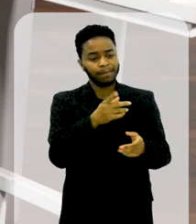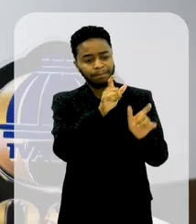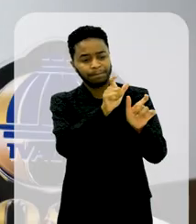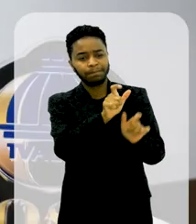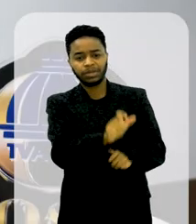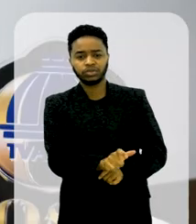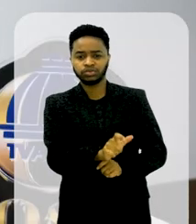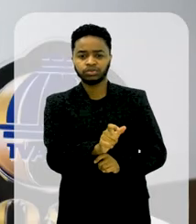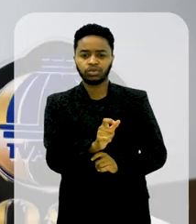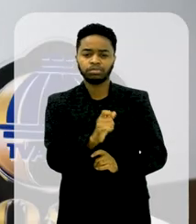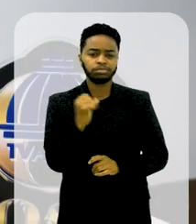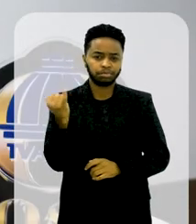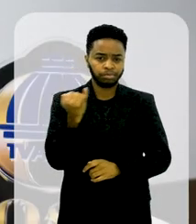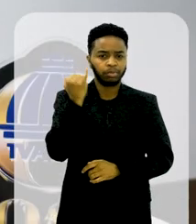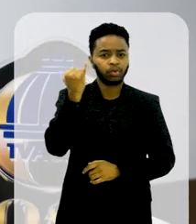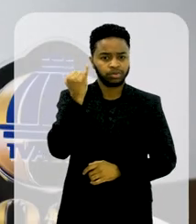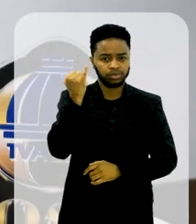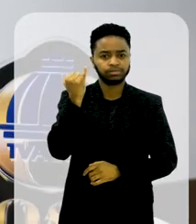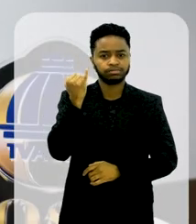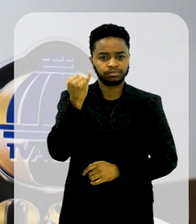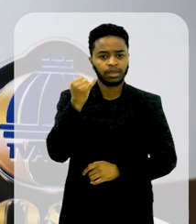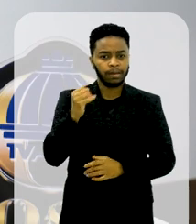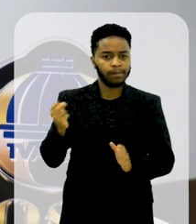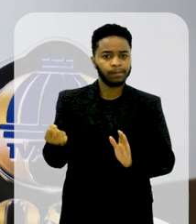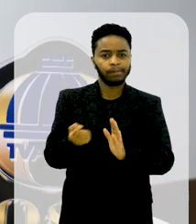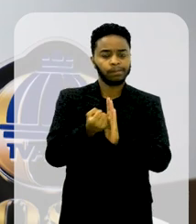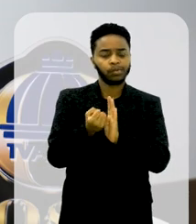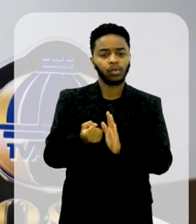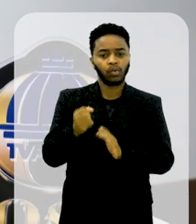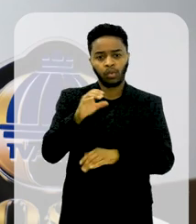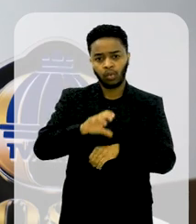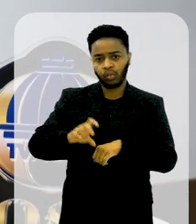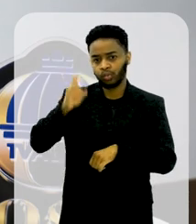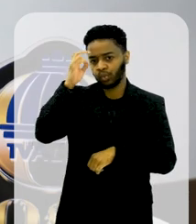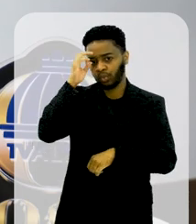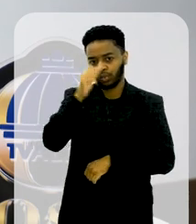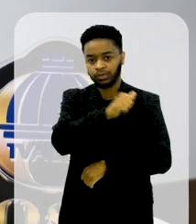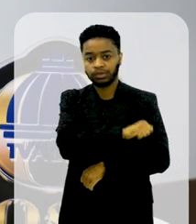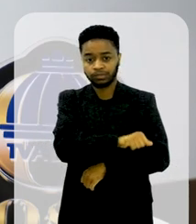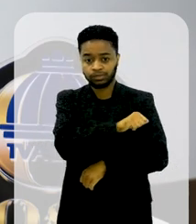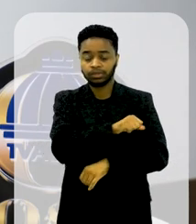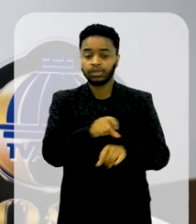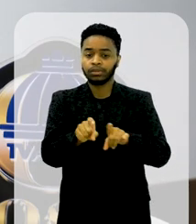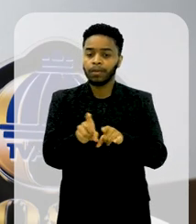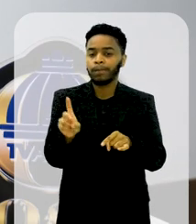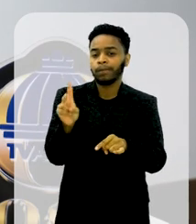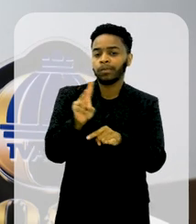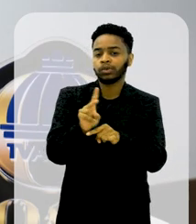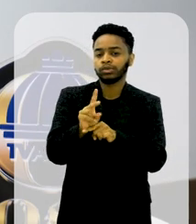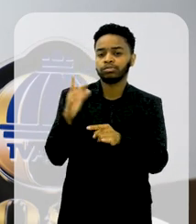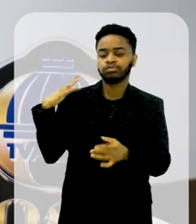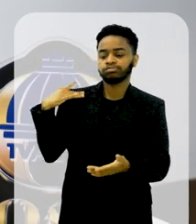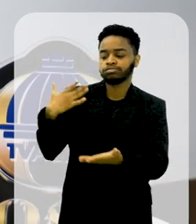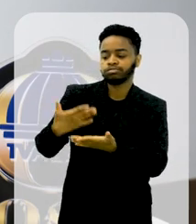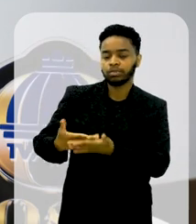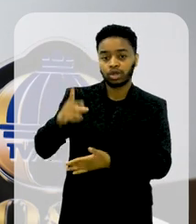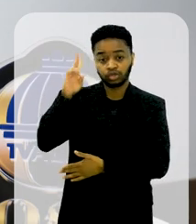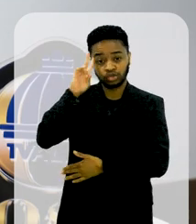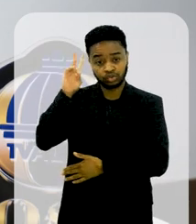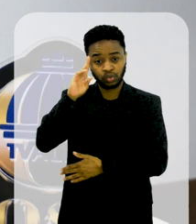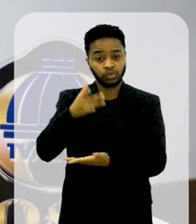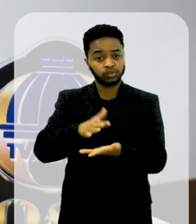personalidade essa personagem tão importante pra cultura carioca pra preservação históri do Samba do